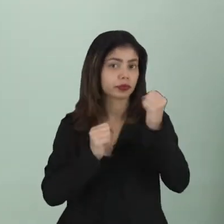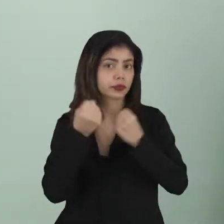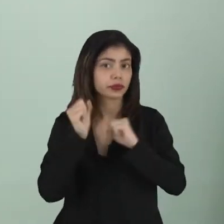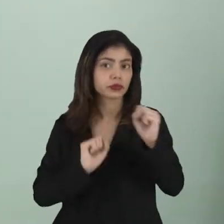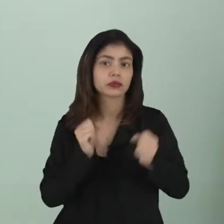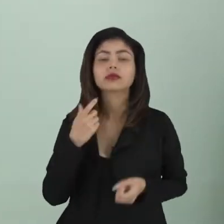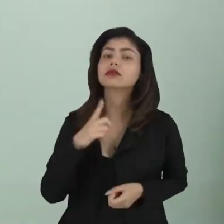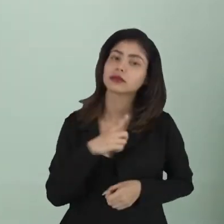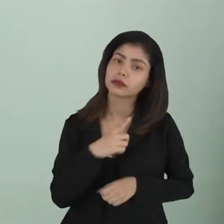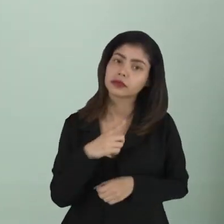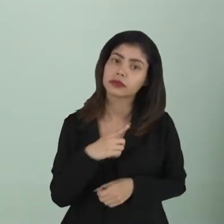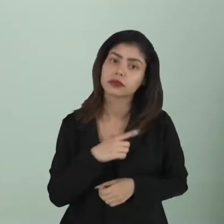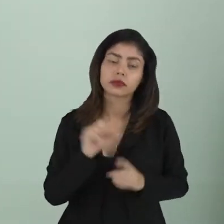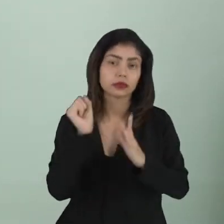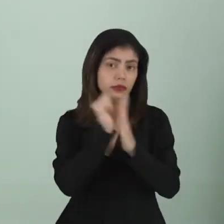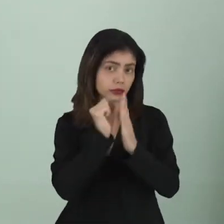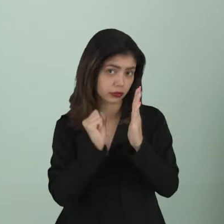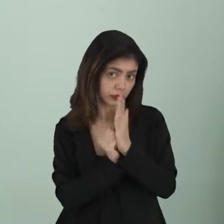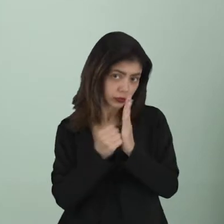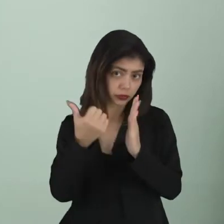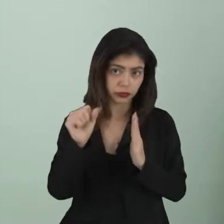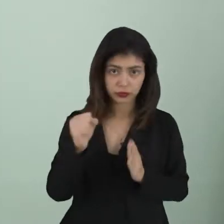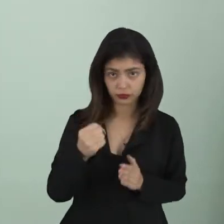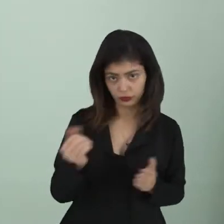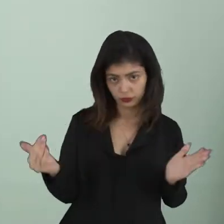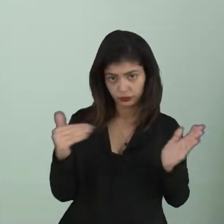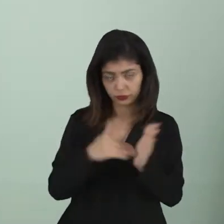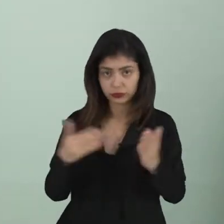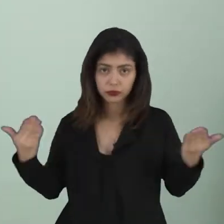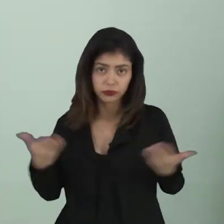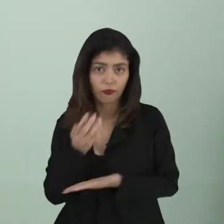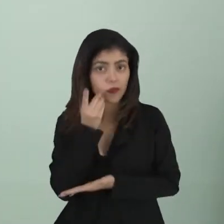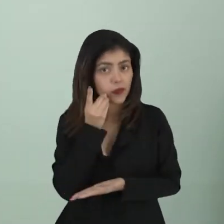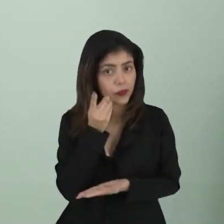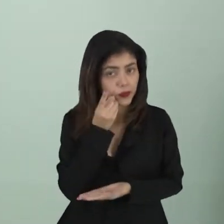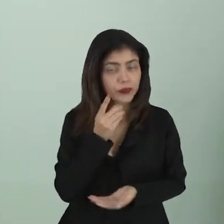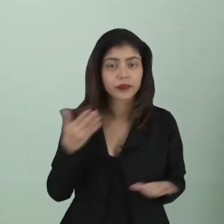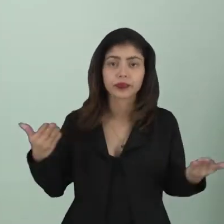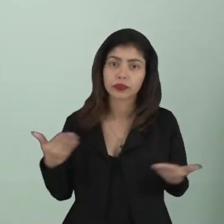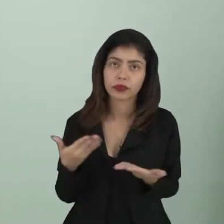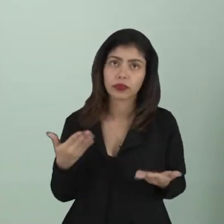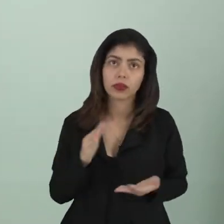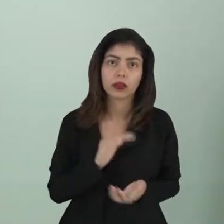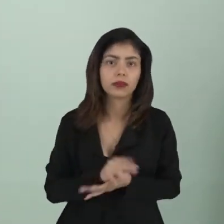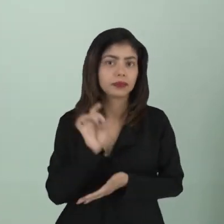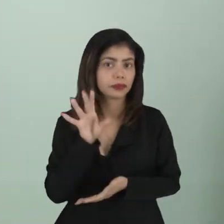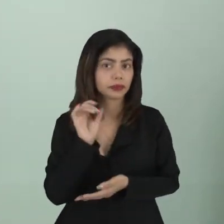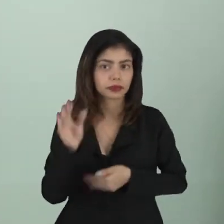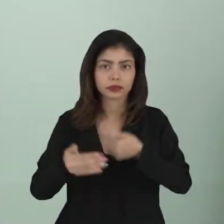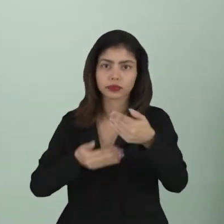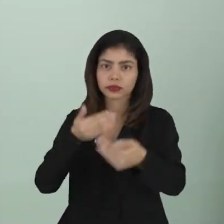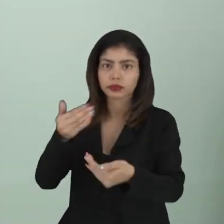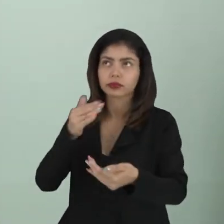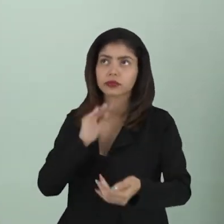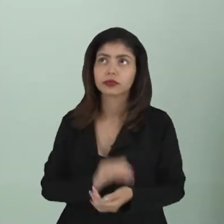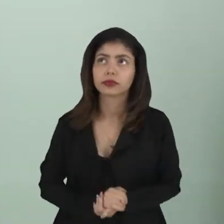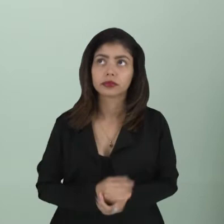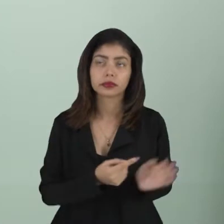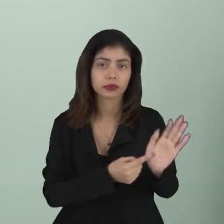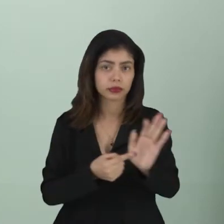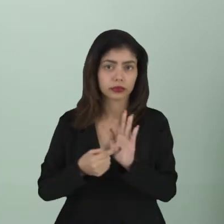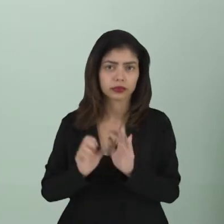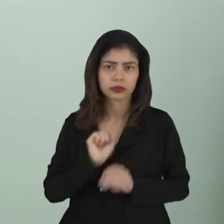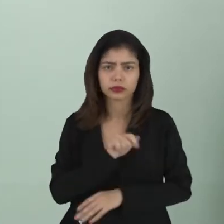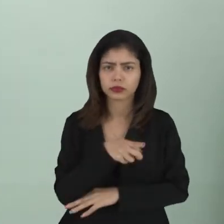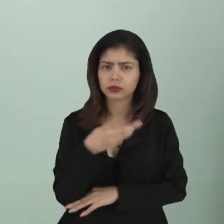industrial ocorrida no século XVIII até os nossos dias atuais somente evoluíram. Quantas